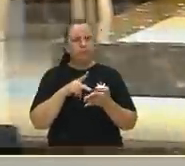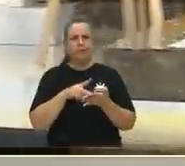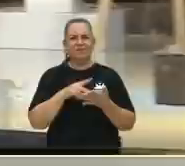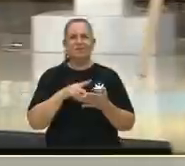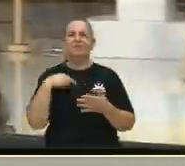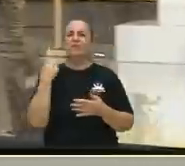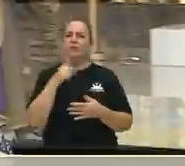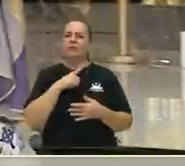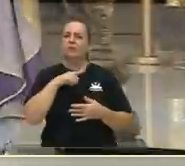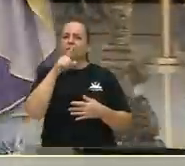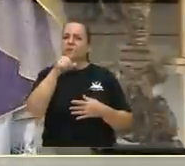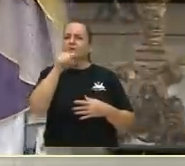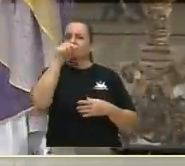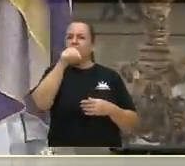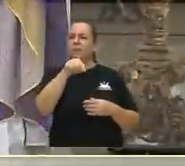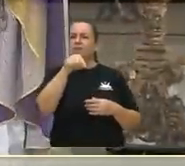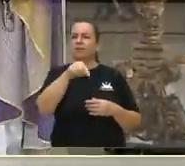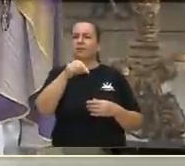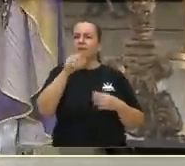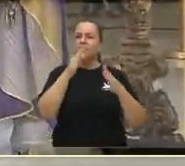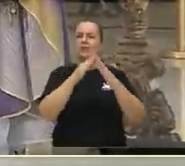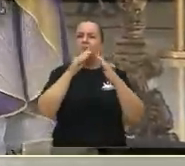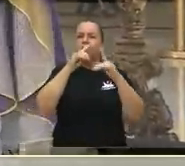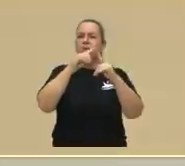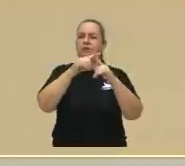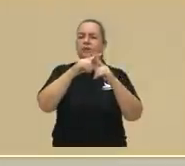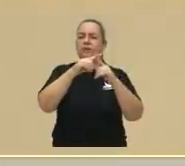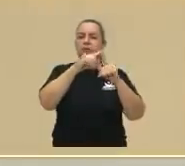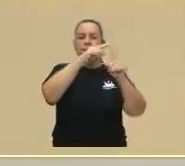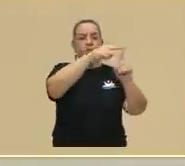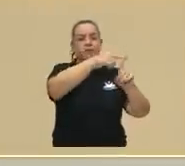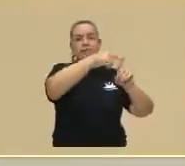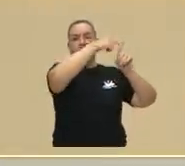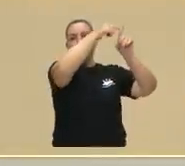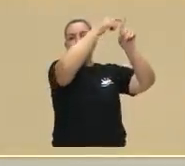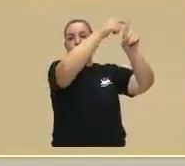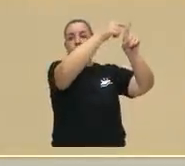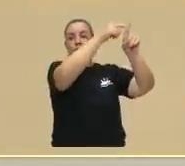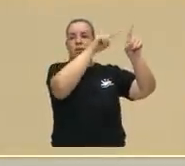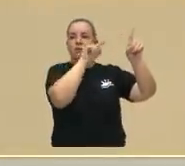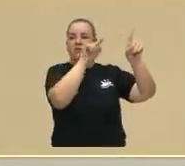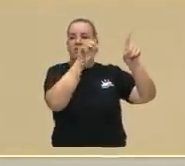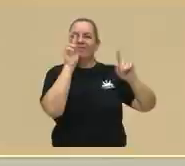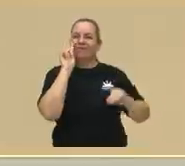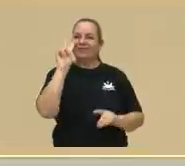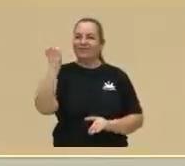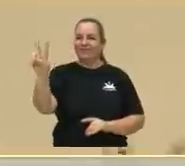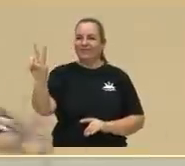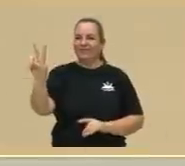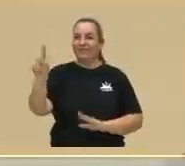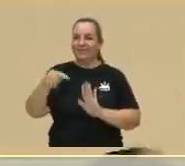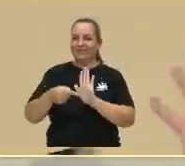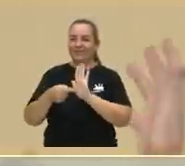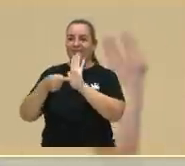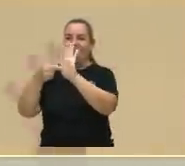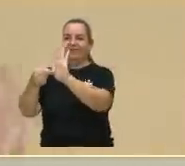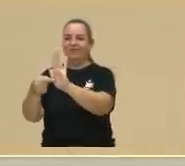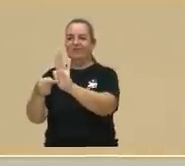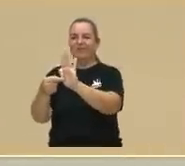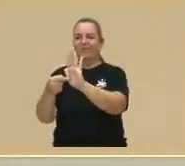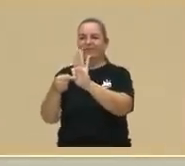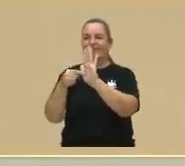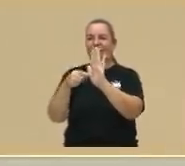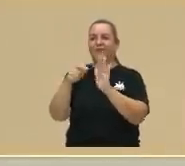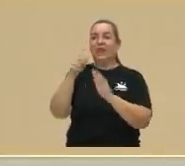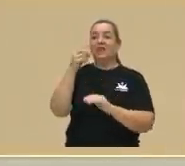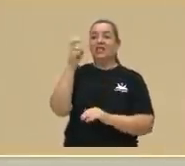esse crucifixo graças a deus onde está exposto escancarado